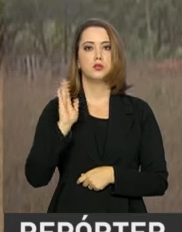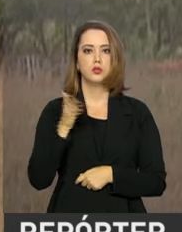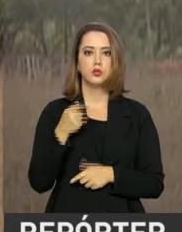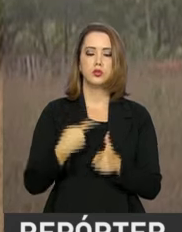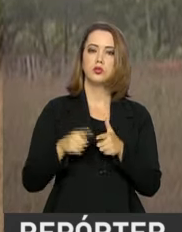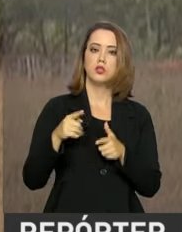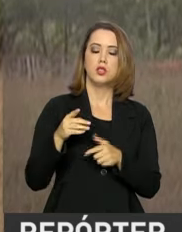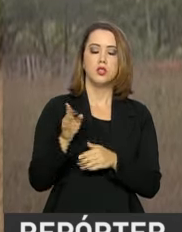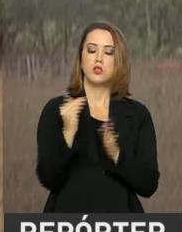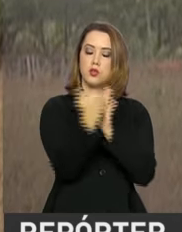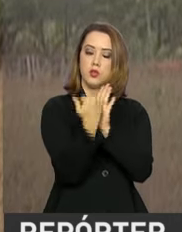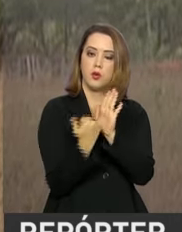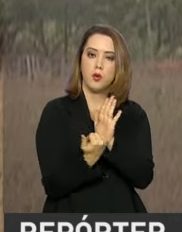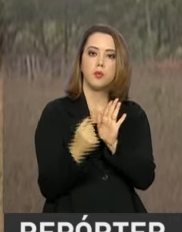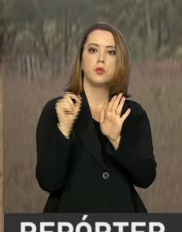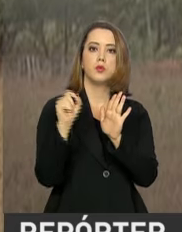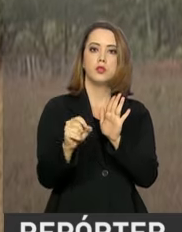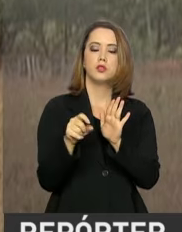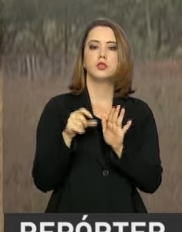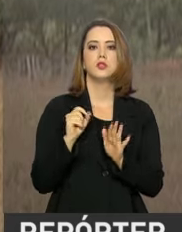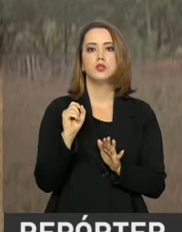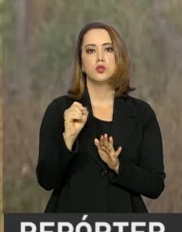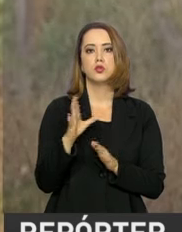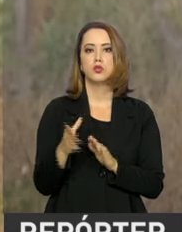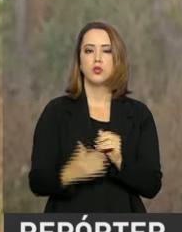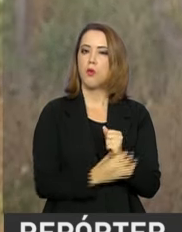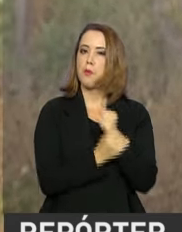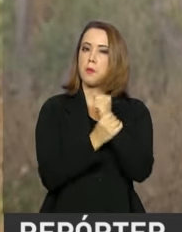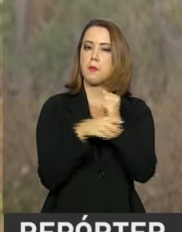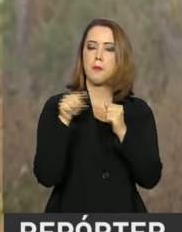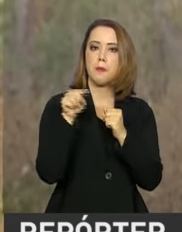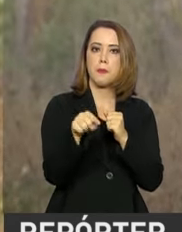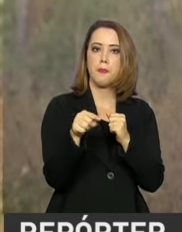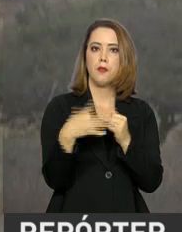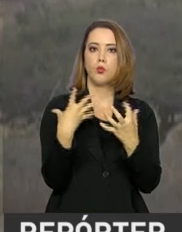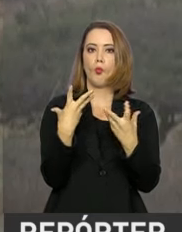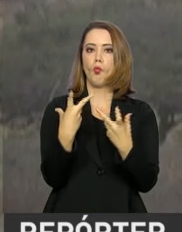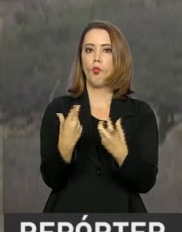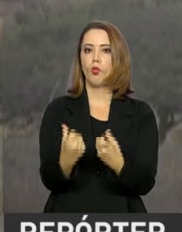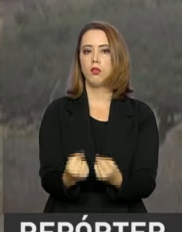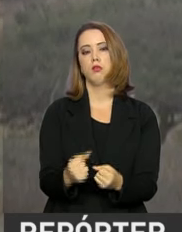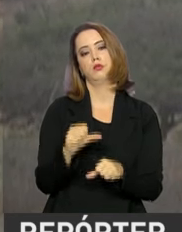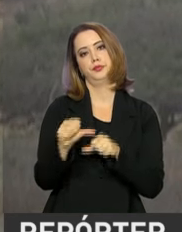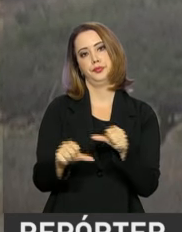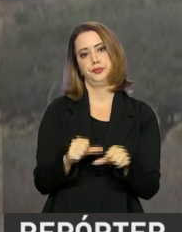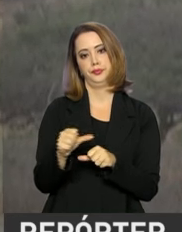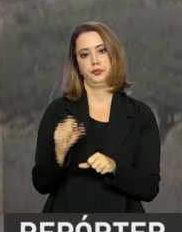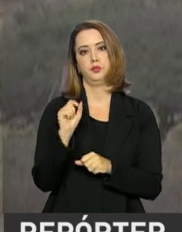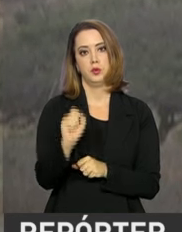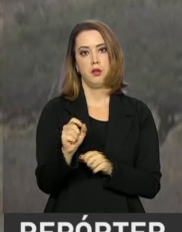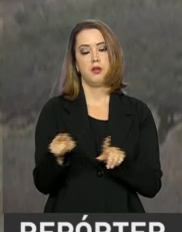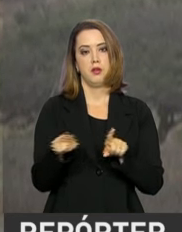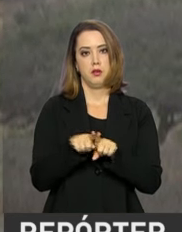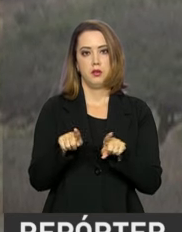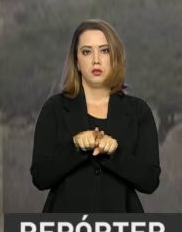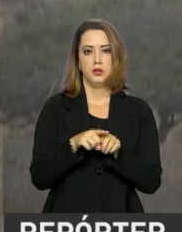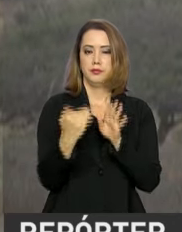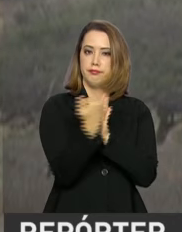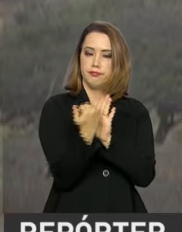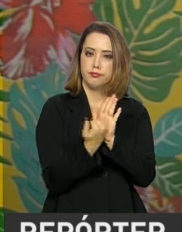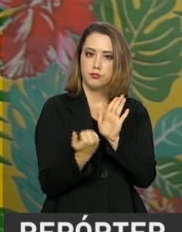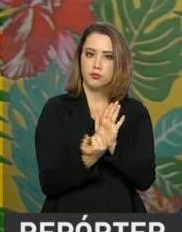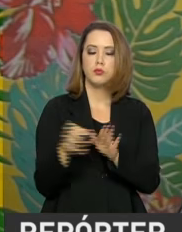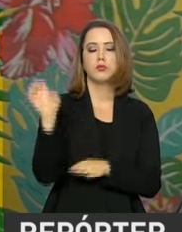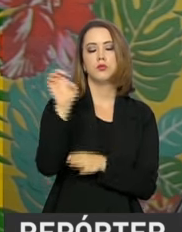problema. Entre as ações estão o fortalecimento da frente de combate à desertificação e o incentivo à implementação de planos